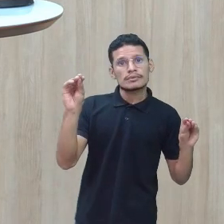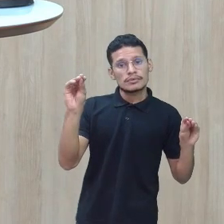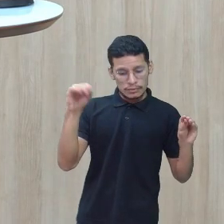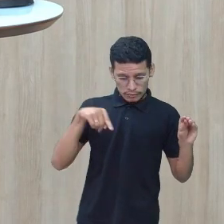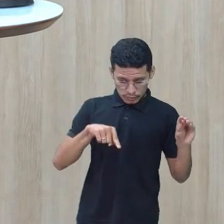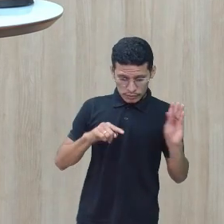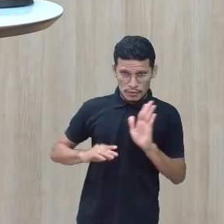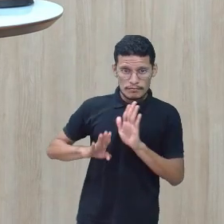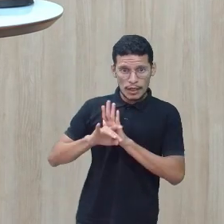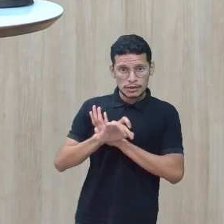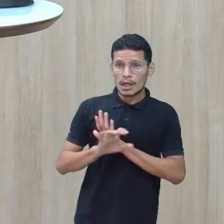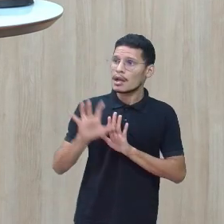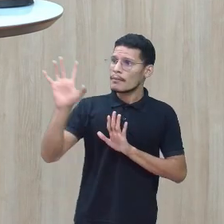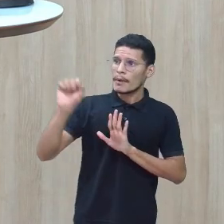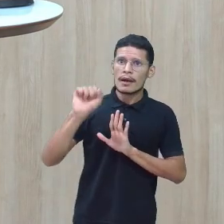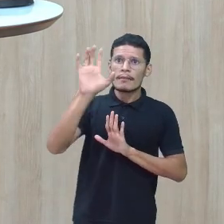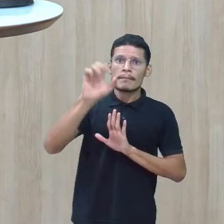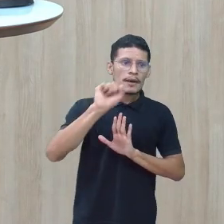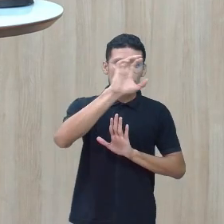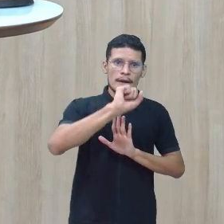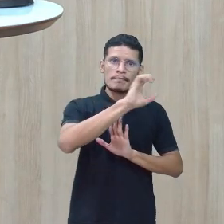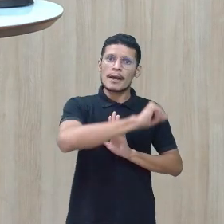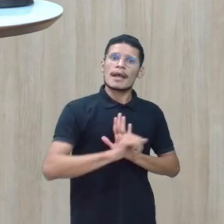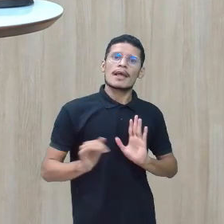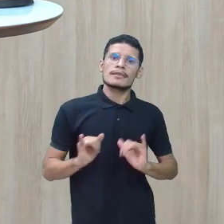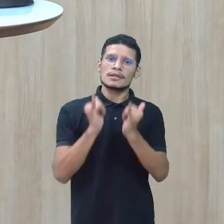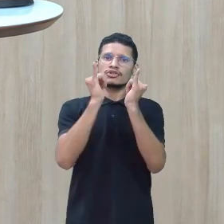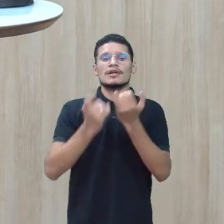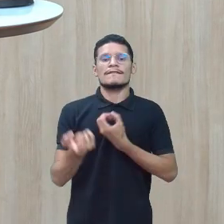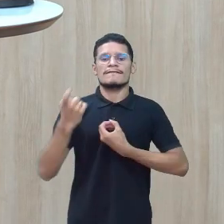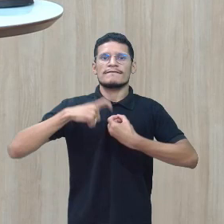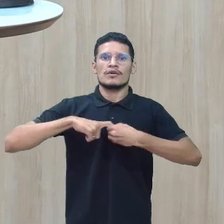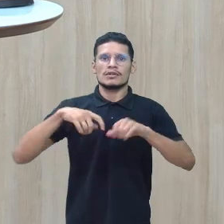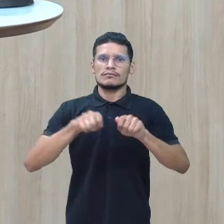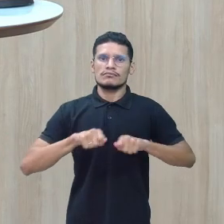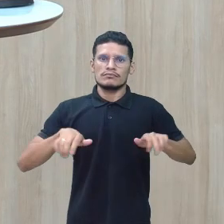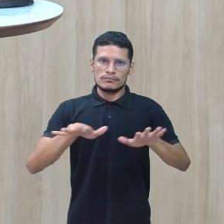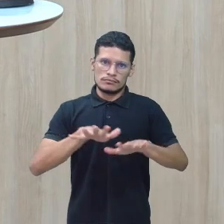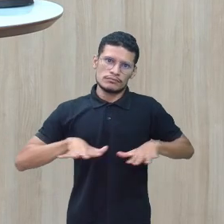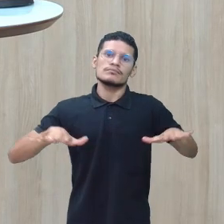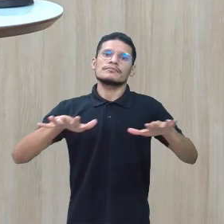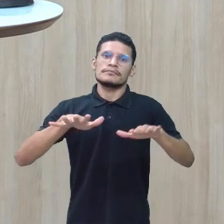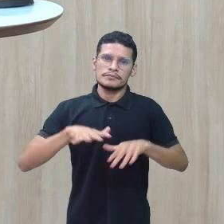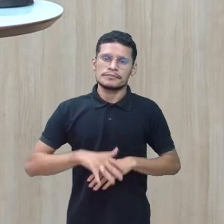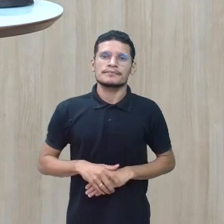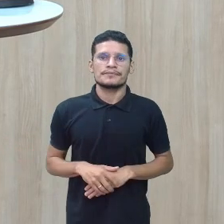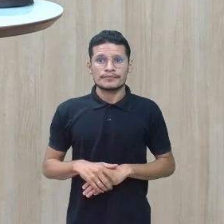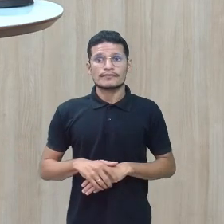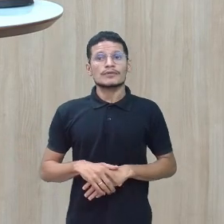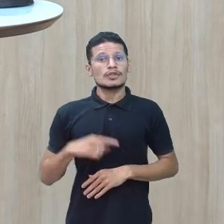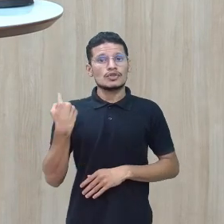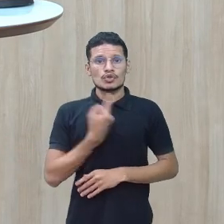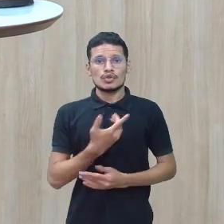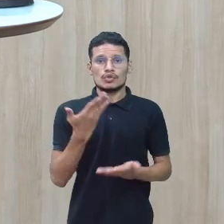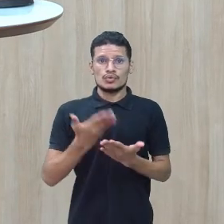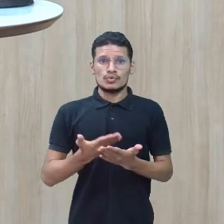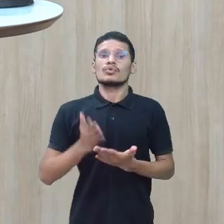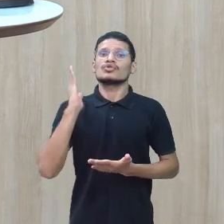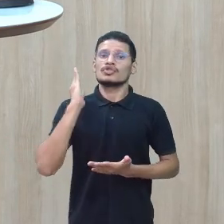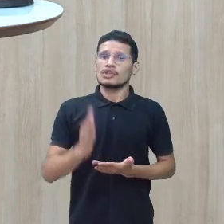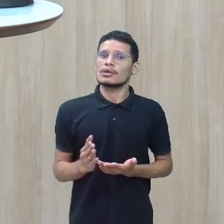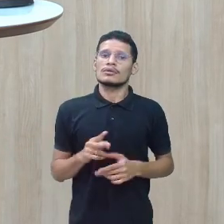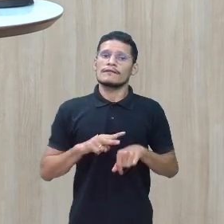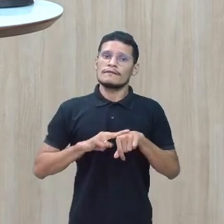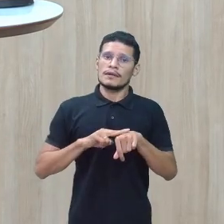para a cobra, eles absorvem essa energia e devolvem ao ambiente. Nós vimos que os